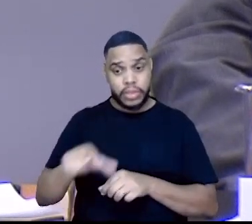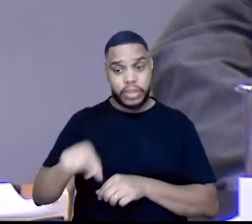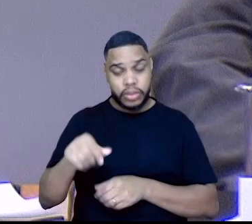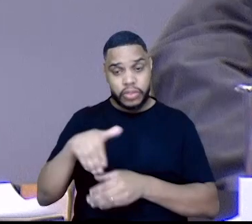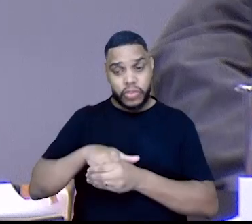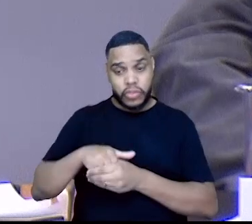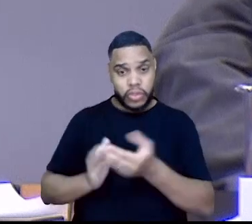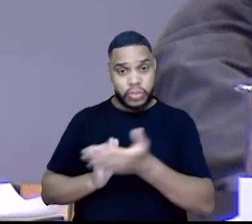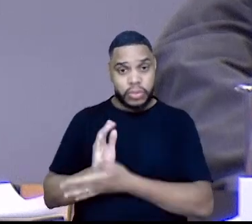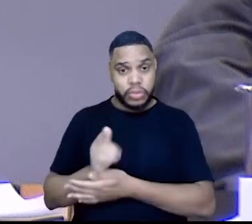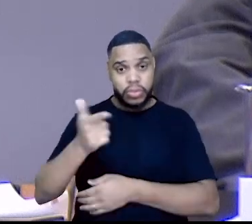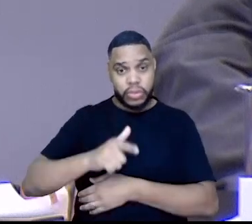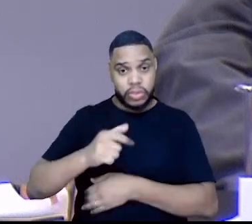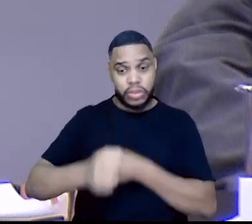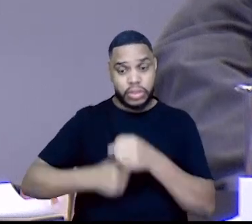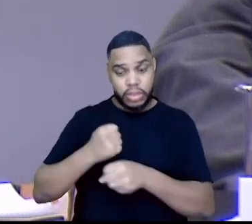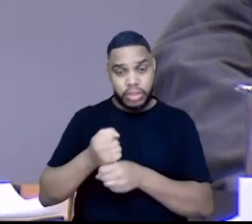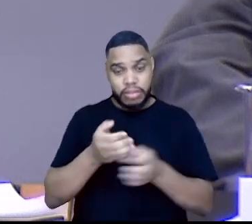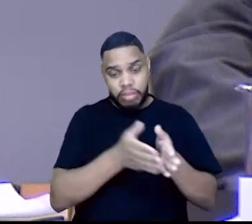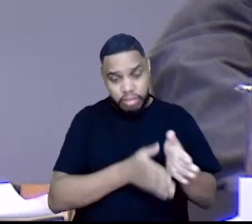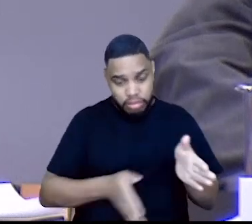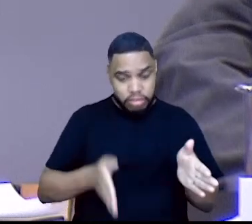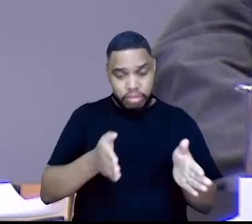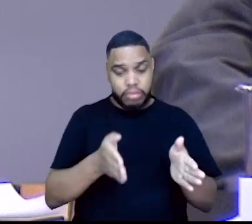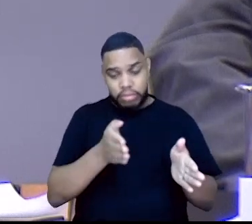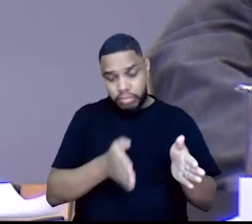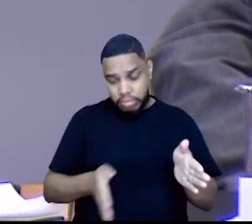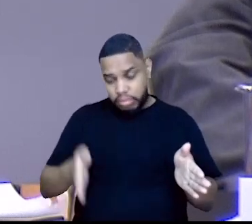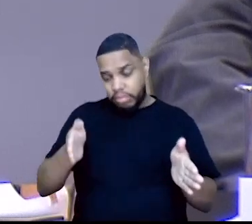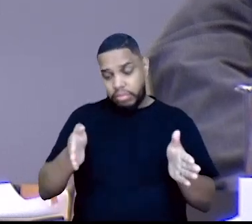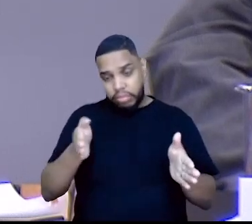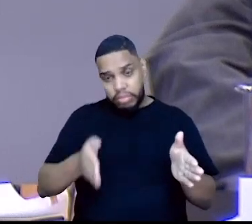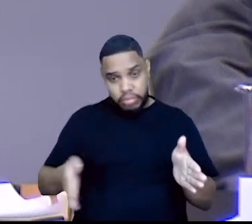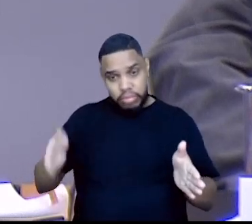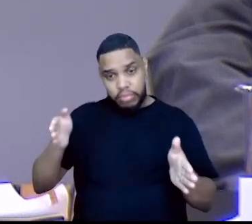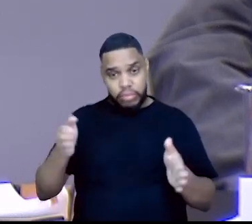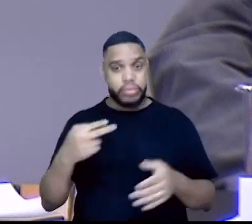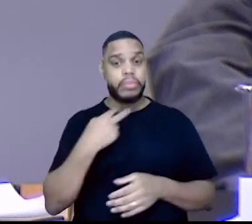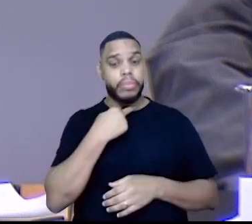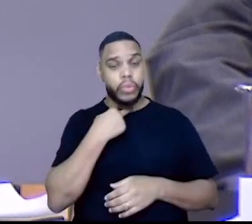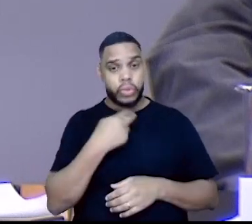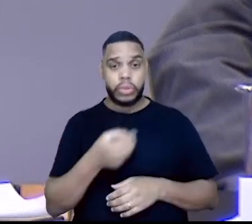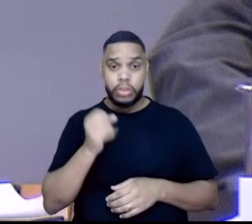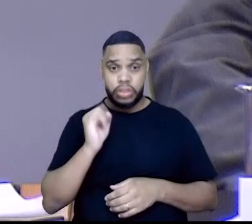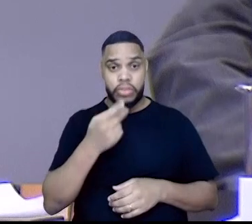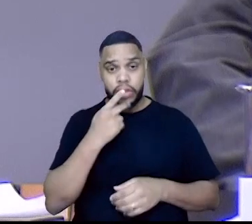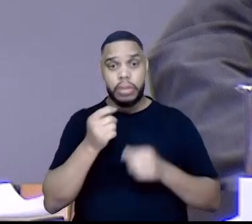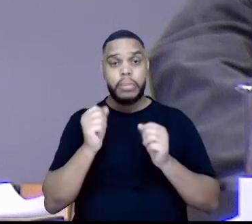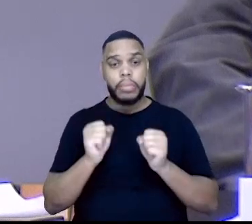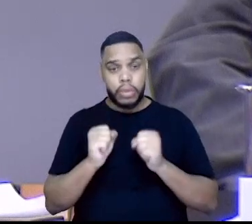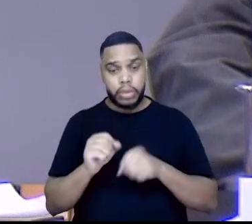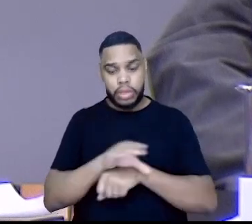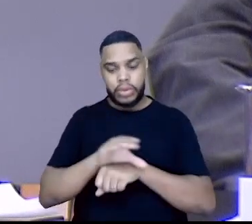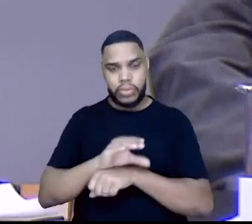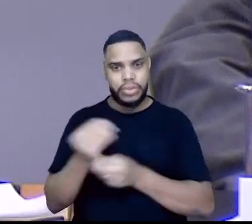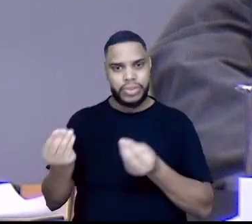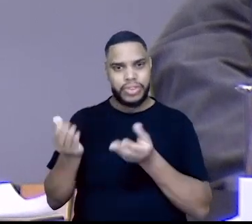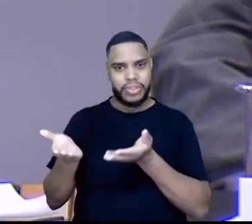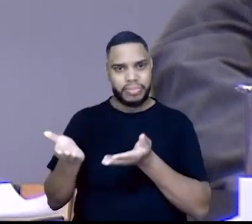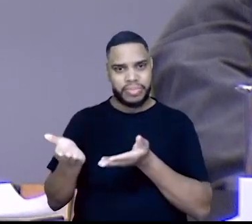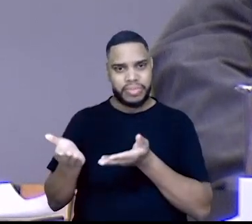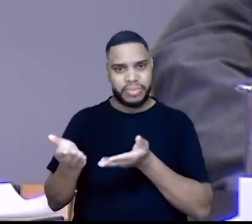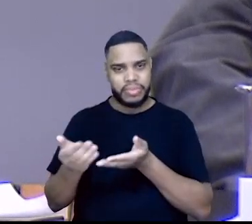a legislatura, para o mandato dentro da mesma legislatura. Se você disser que pode, a Constituição já não tem nenhum